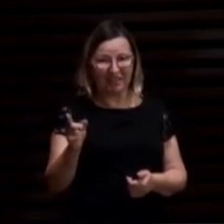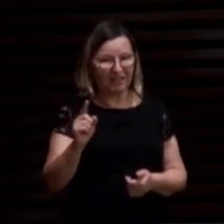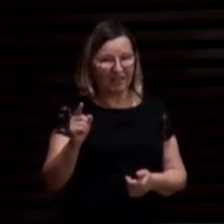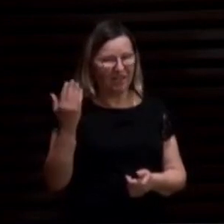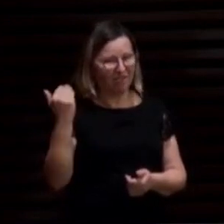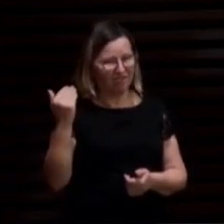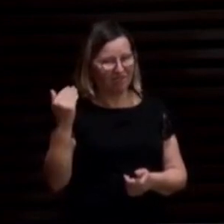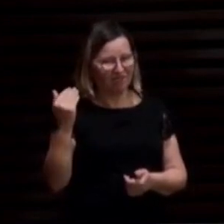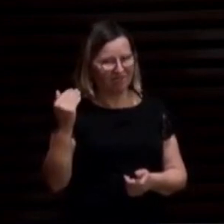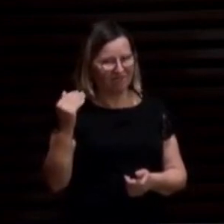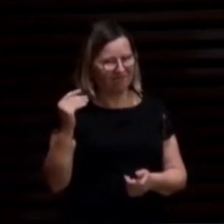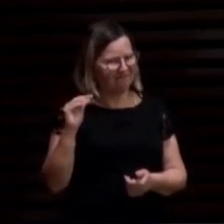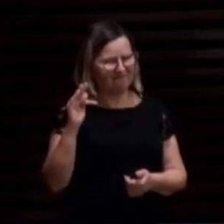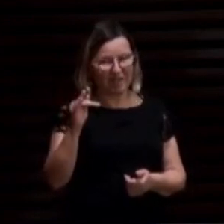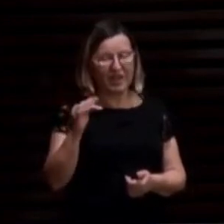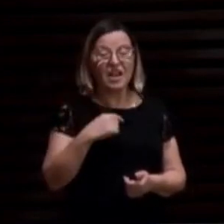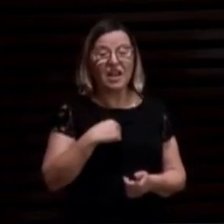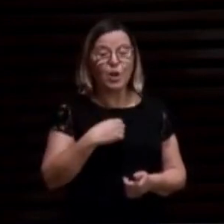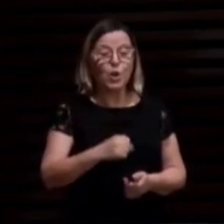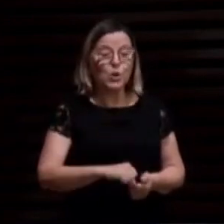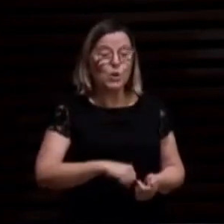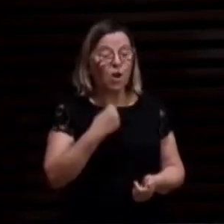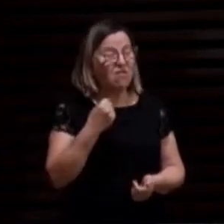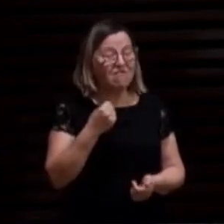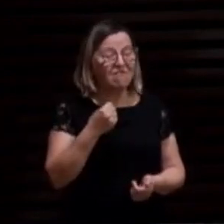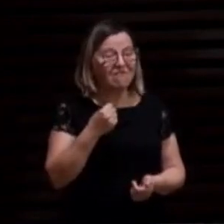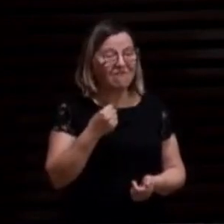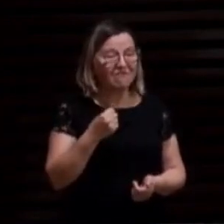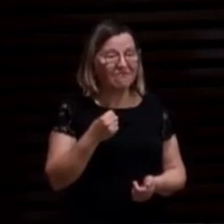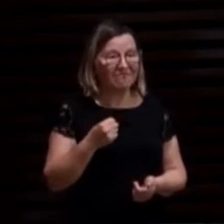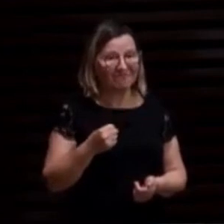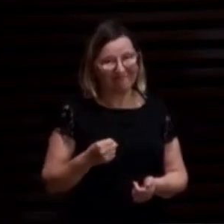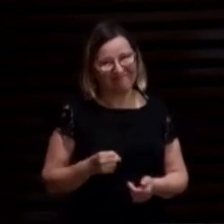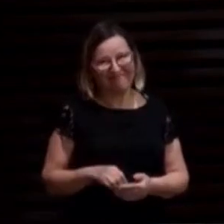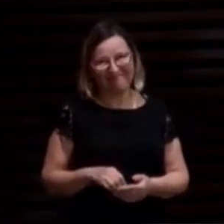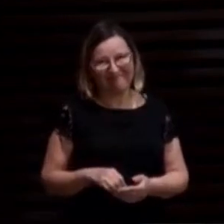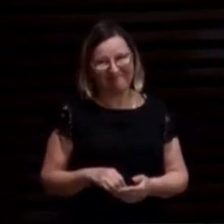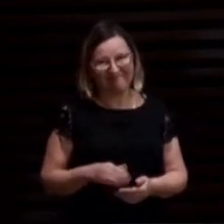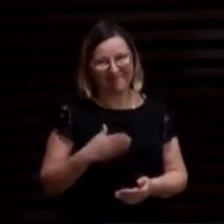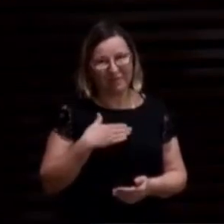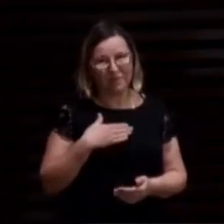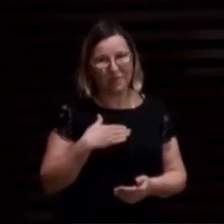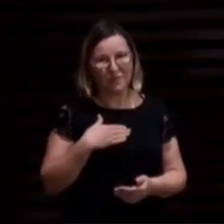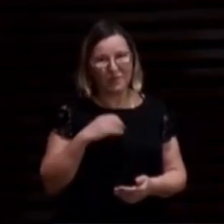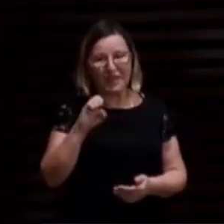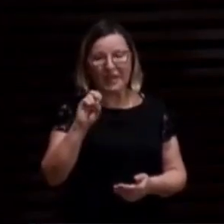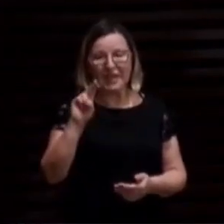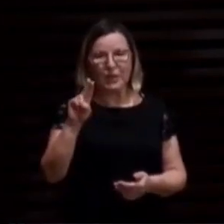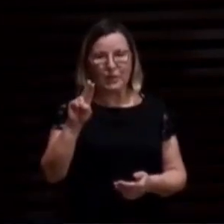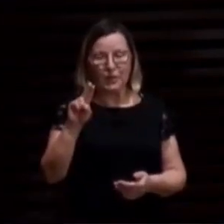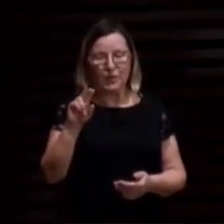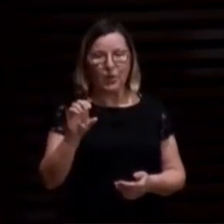eu sou, porque o tempo não existe para mim. E eu sou. E o meu eu sou é aquele